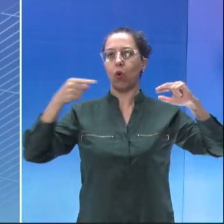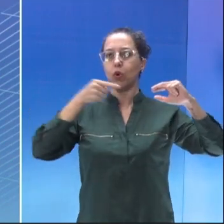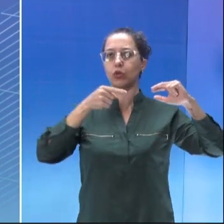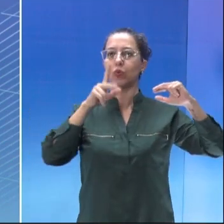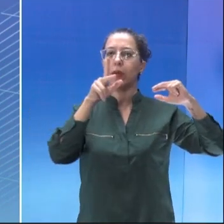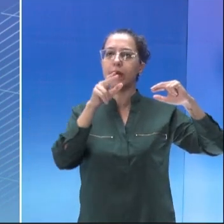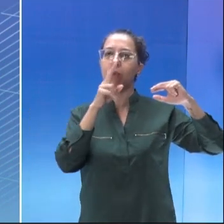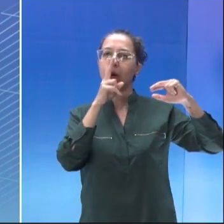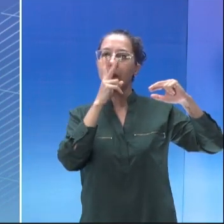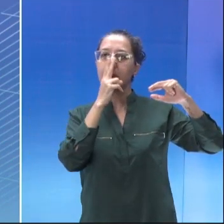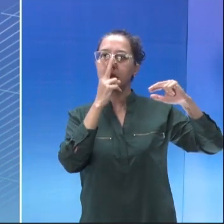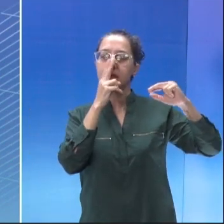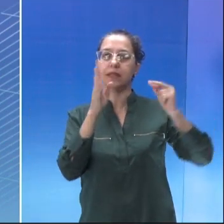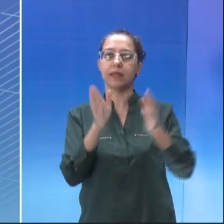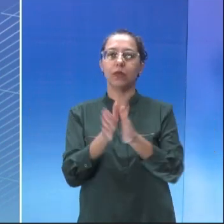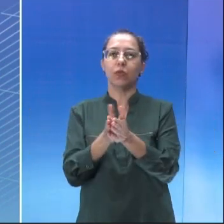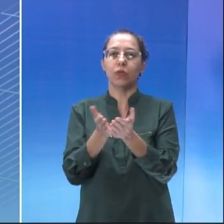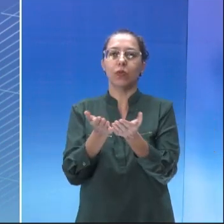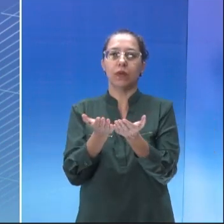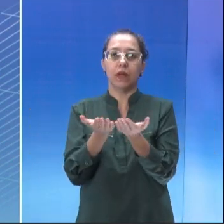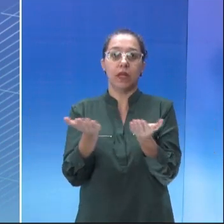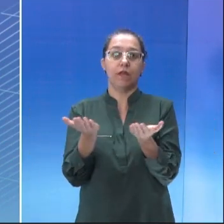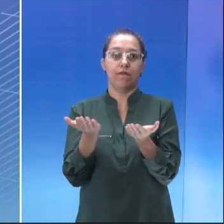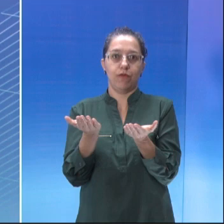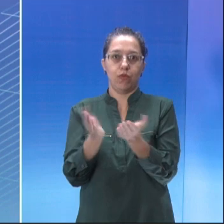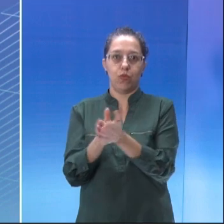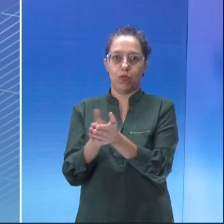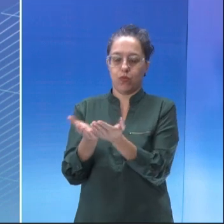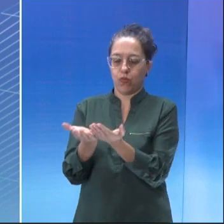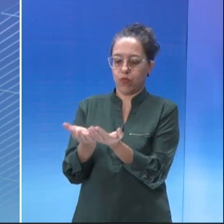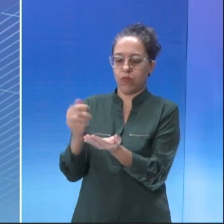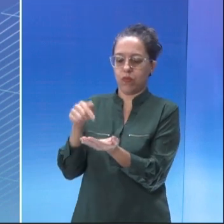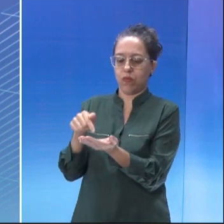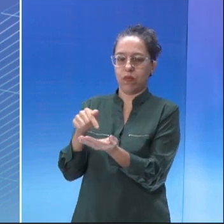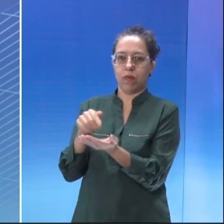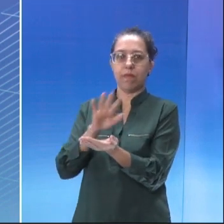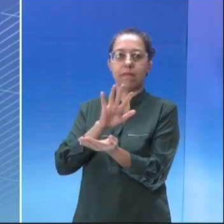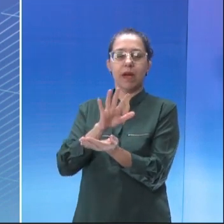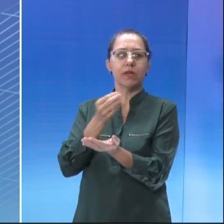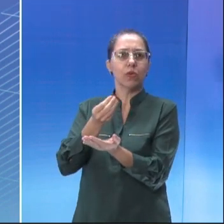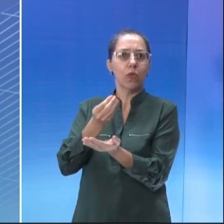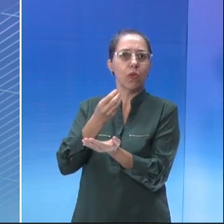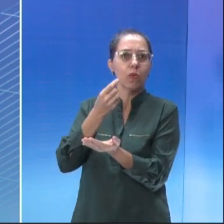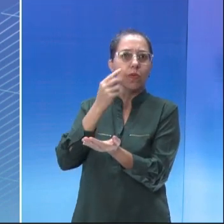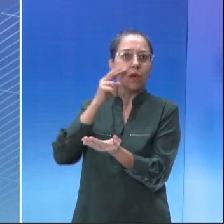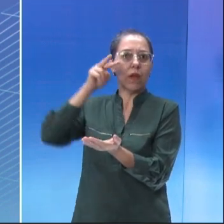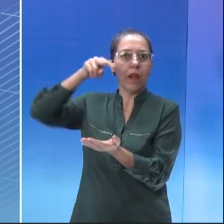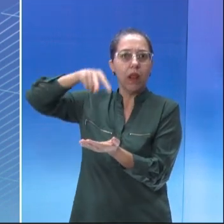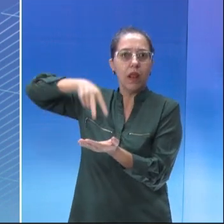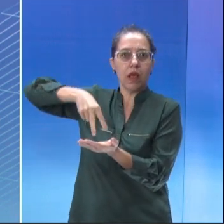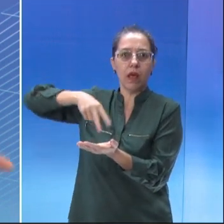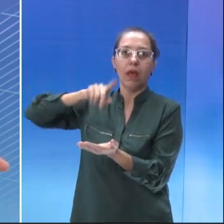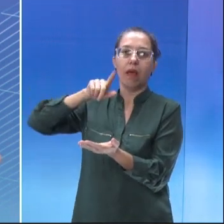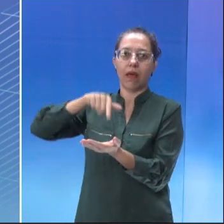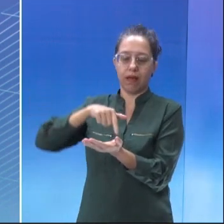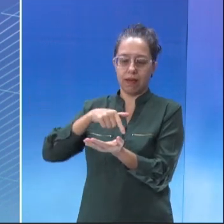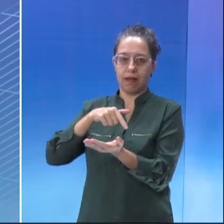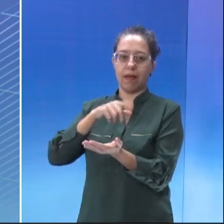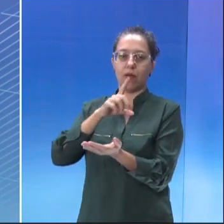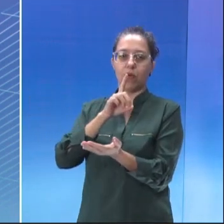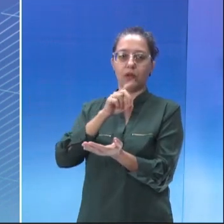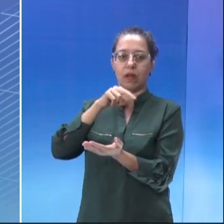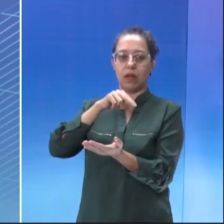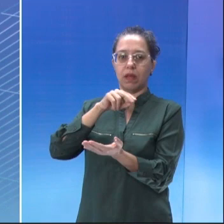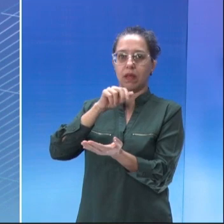E o DNA, ele tem que ser lido. Então, quando o DNA ele vai ser lido, ou seja, ele vai produzir